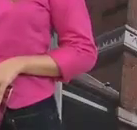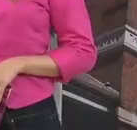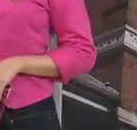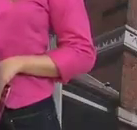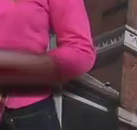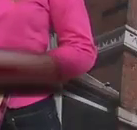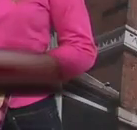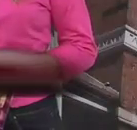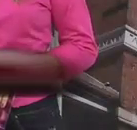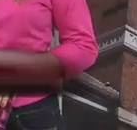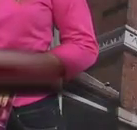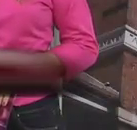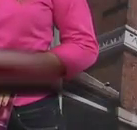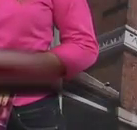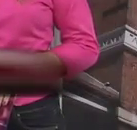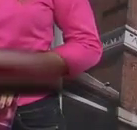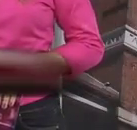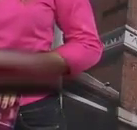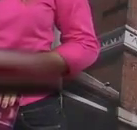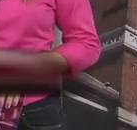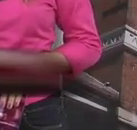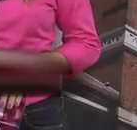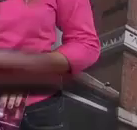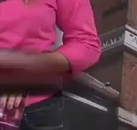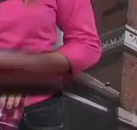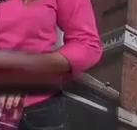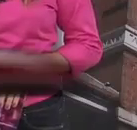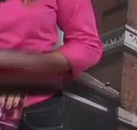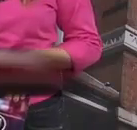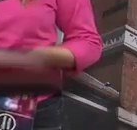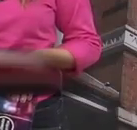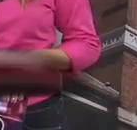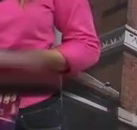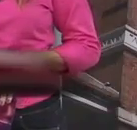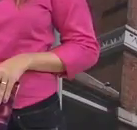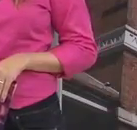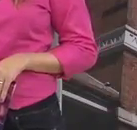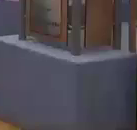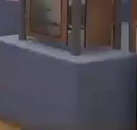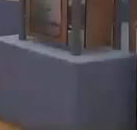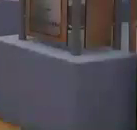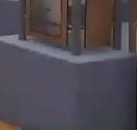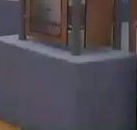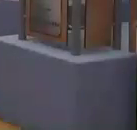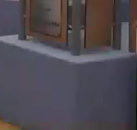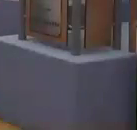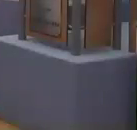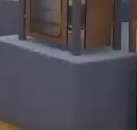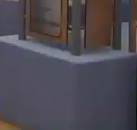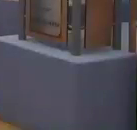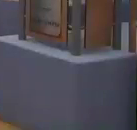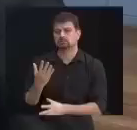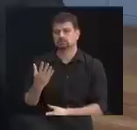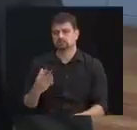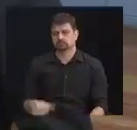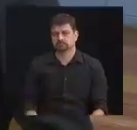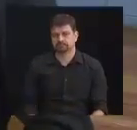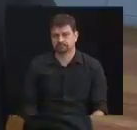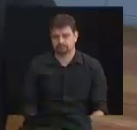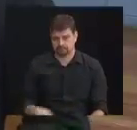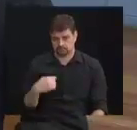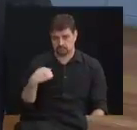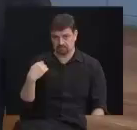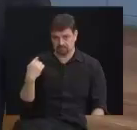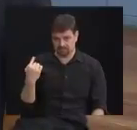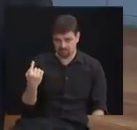E o vereador Arthur Orsi relembrou a história do ex-prefeito Magalhães Teixeira na última sessão. Na 8ª sessão ordinária, o